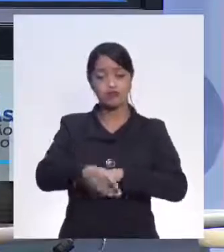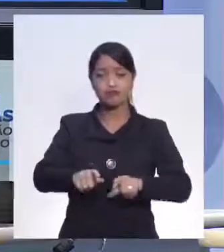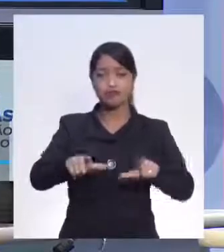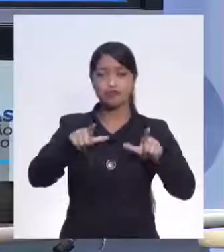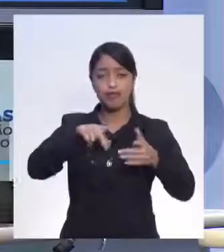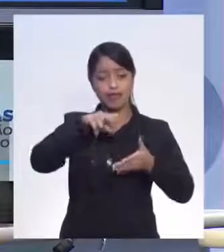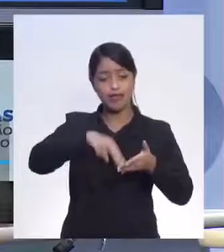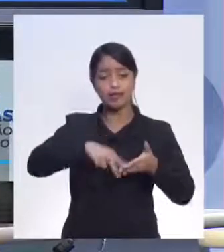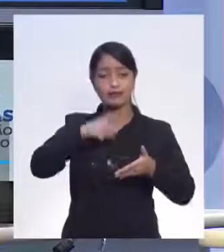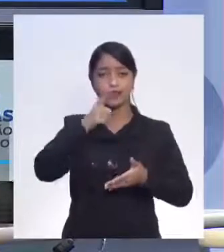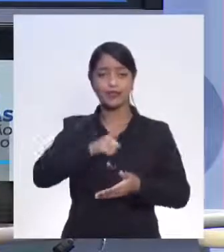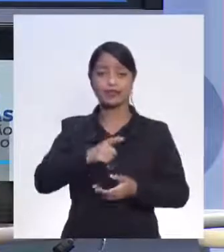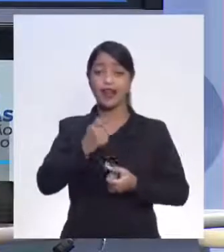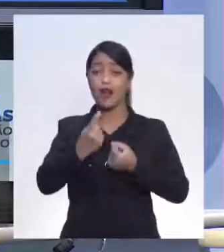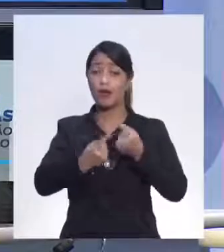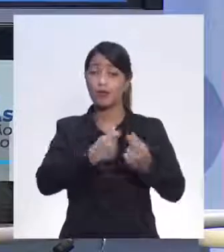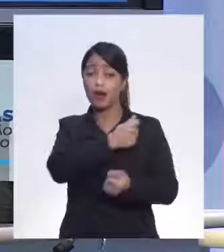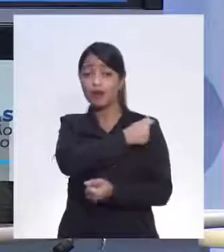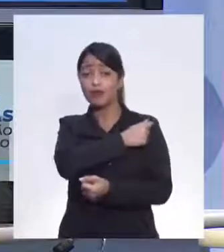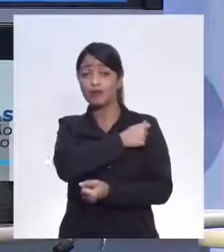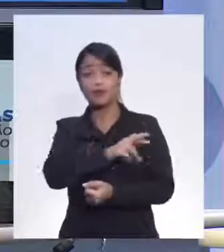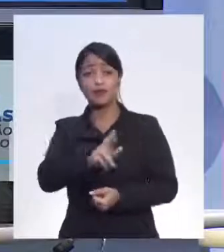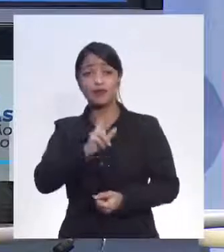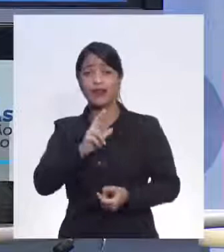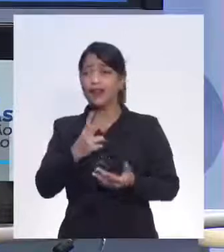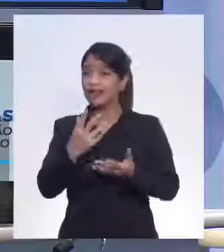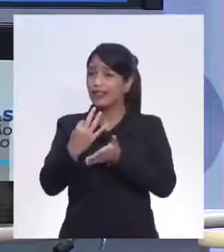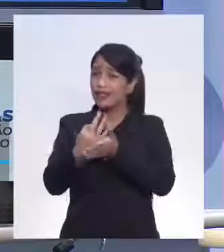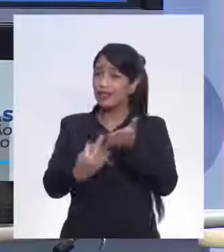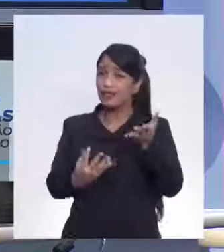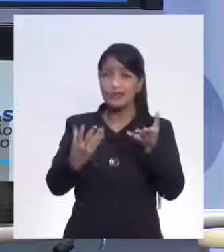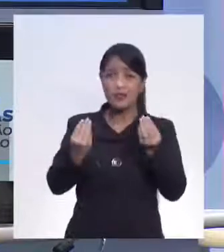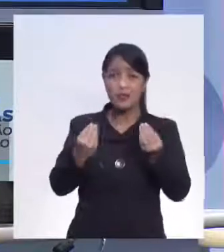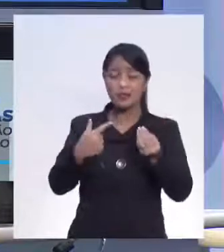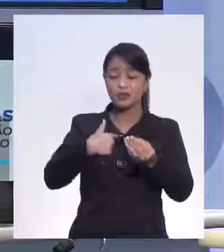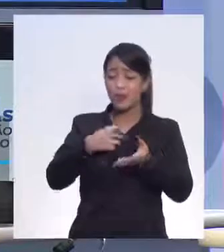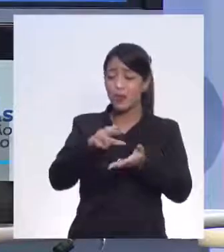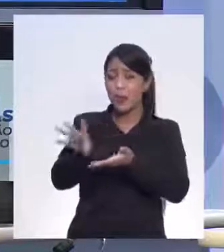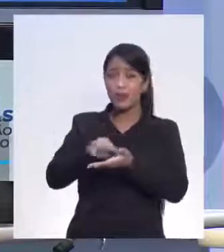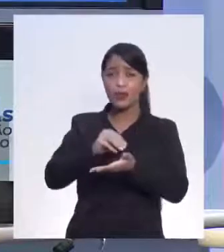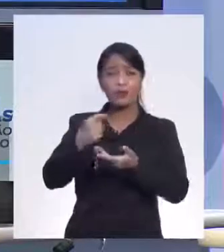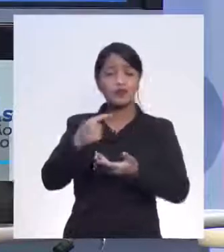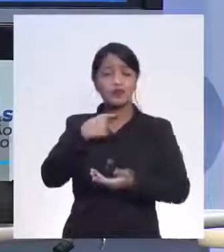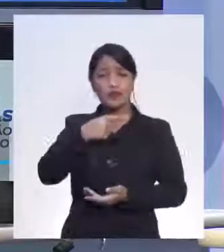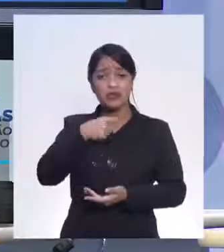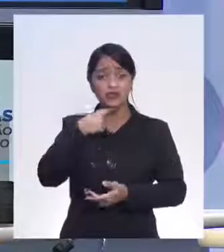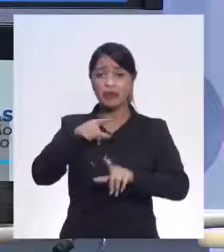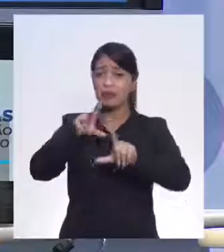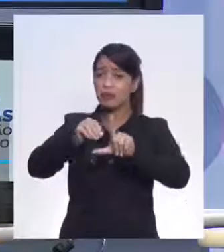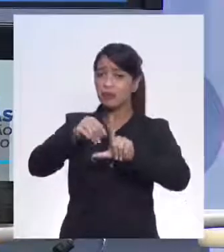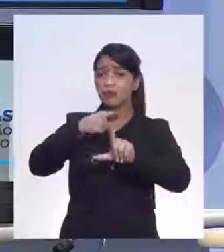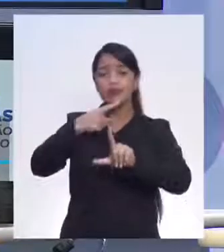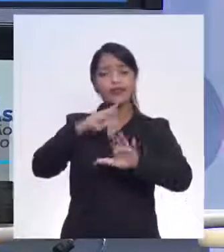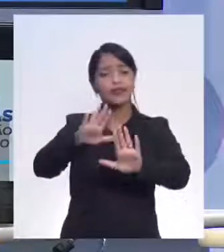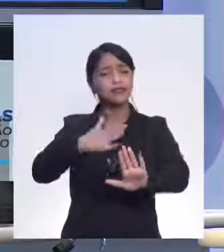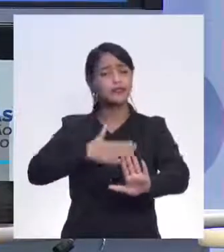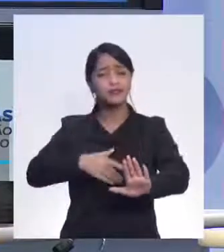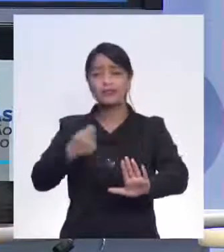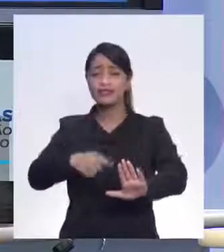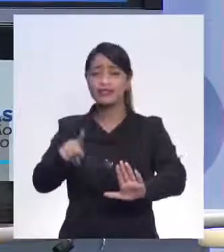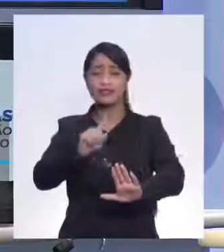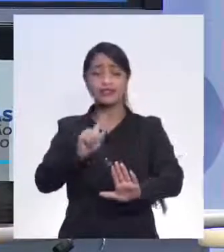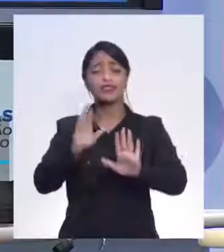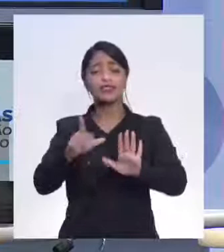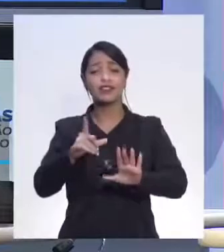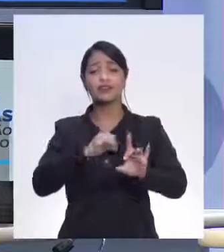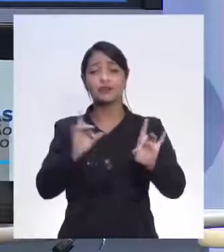Ideia, eles respondem aqui, é muito texto, eu não consigo copiar, ou não dá para printar tudo. Não precisa fazer isso não, o material já está disponível lá online,